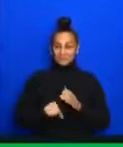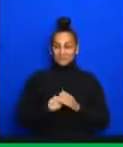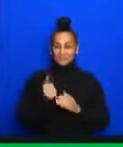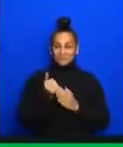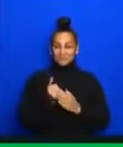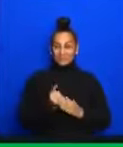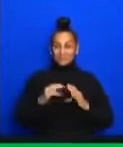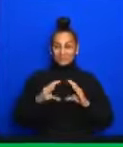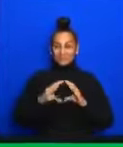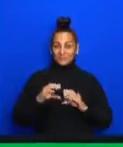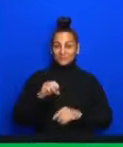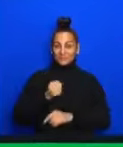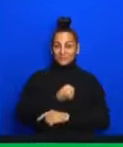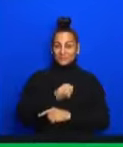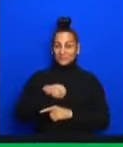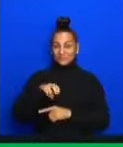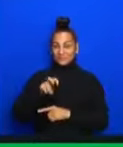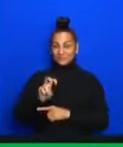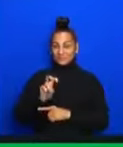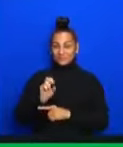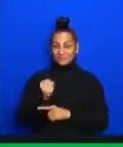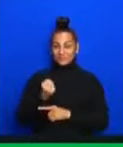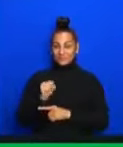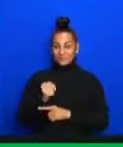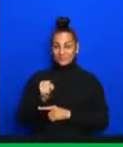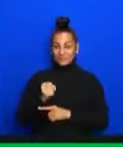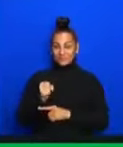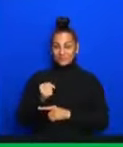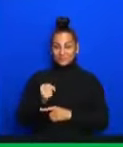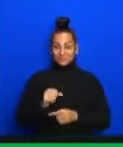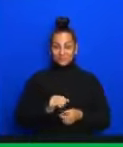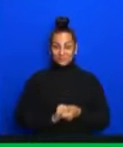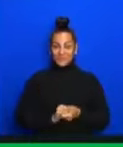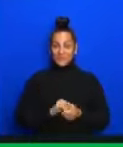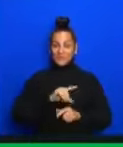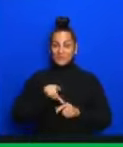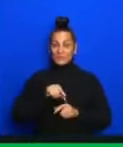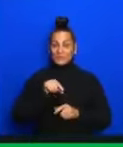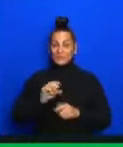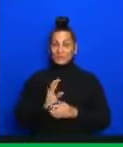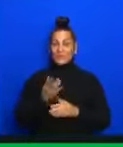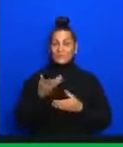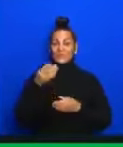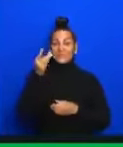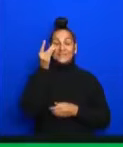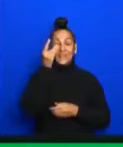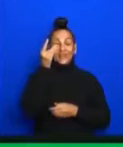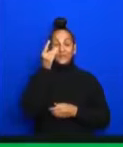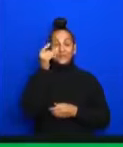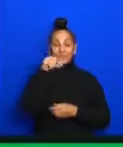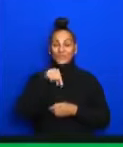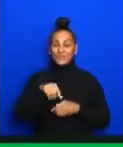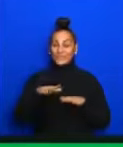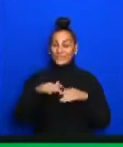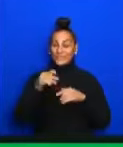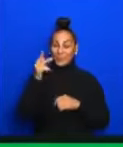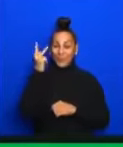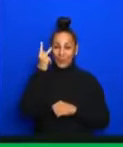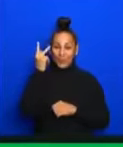Primeira bola chegou e é o número 58. Sorteio que acontece ao vivo, direto de São